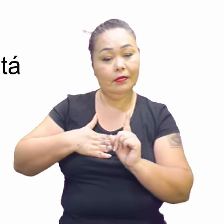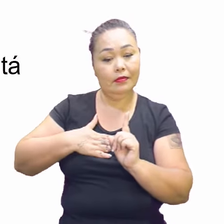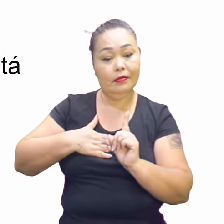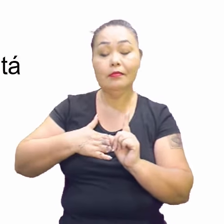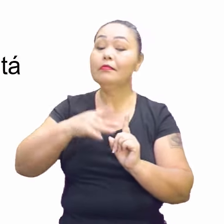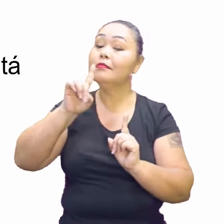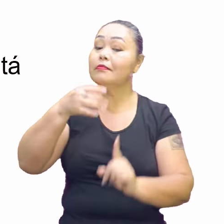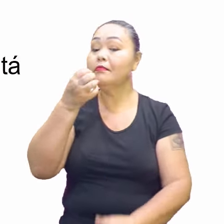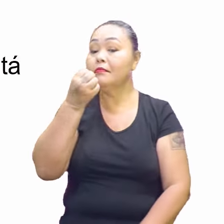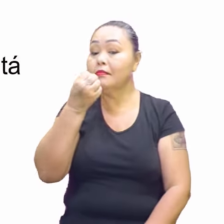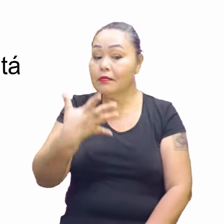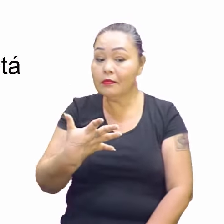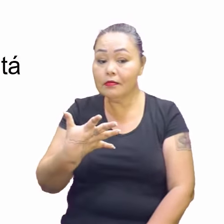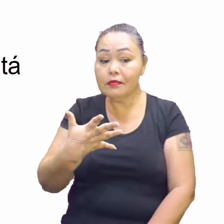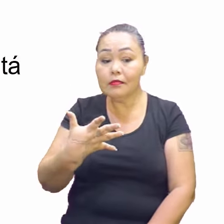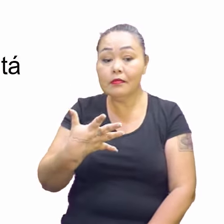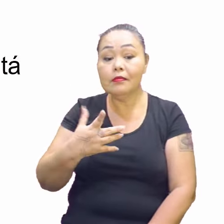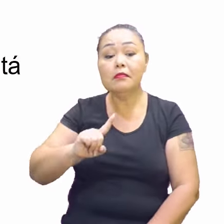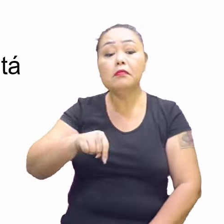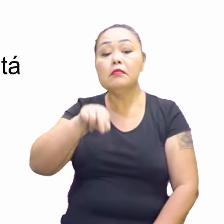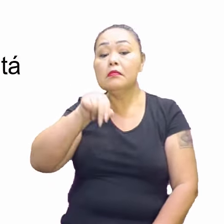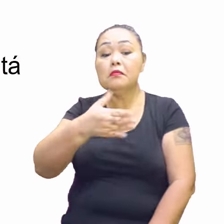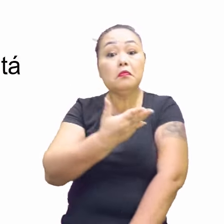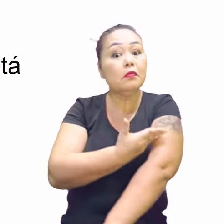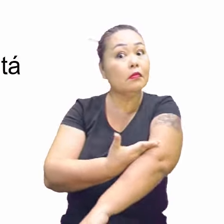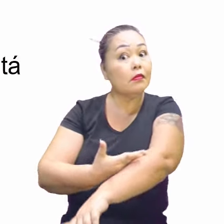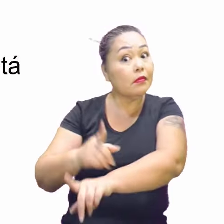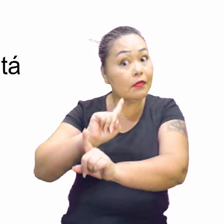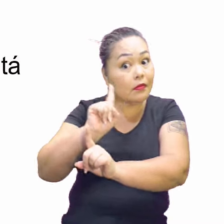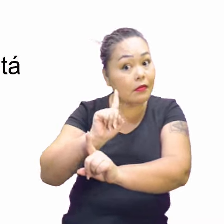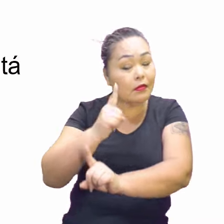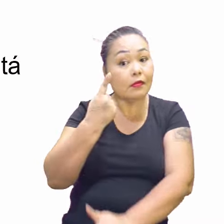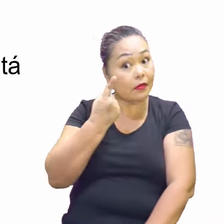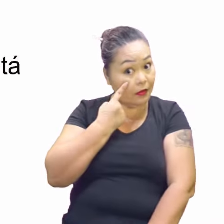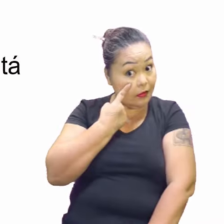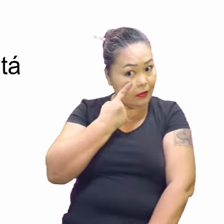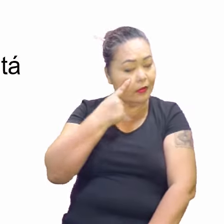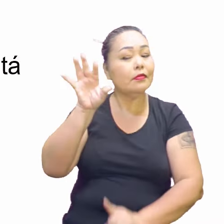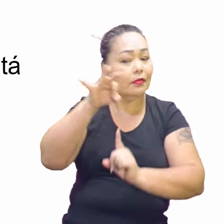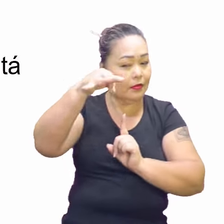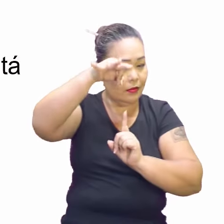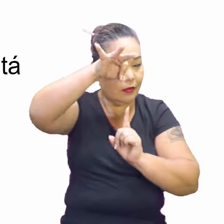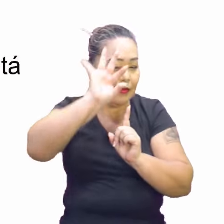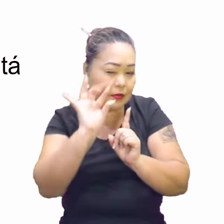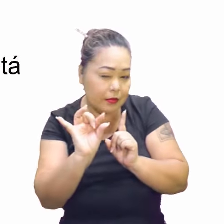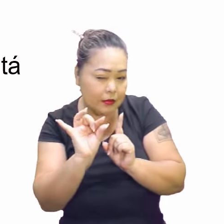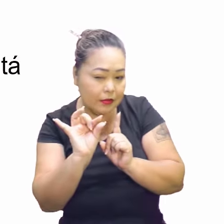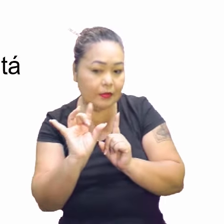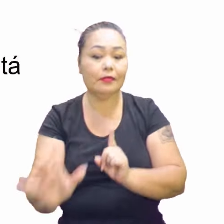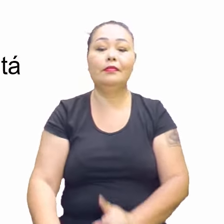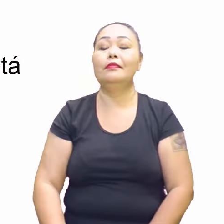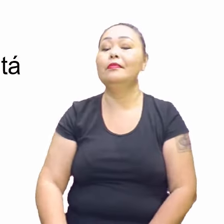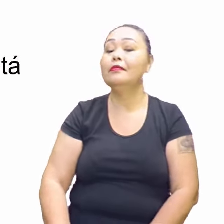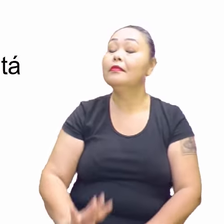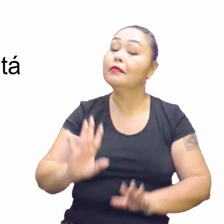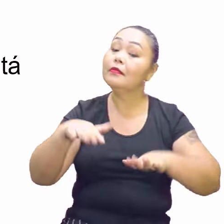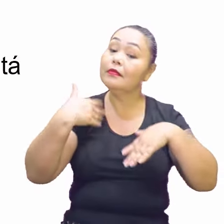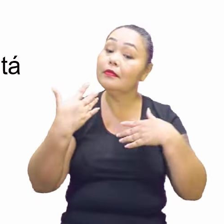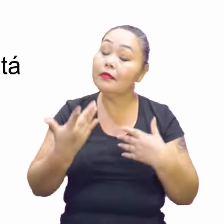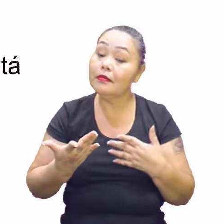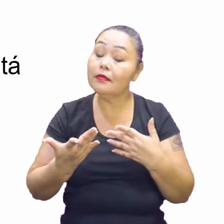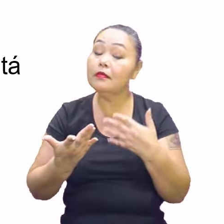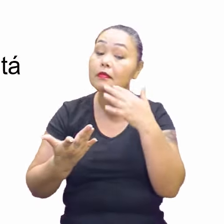descansar. Tá muito bom, mas não vai se acostumar. Viu, mariposinha? Então